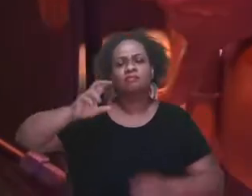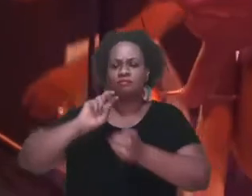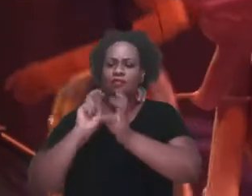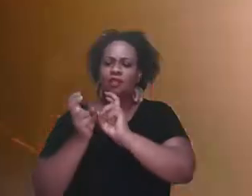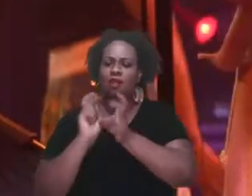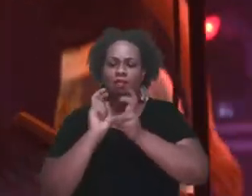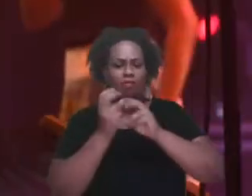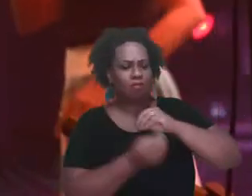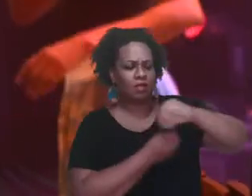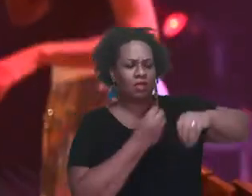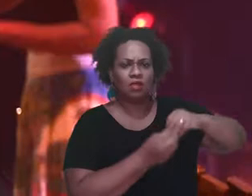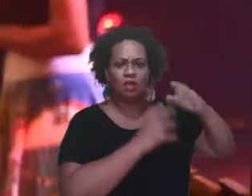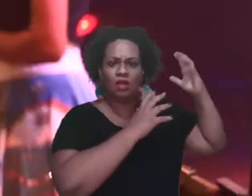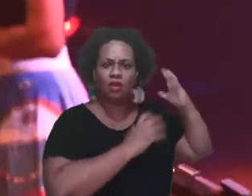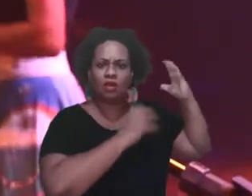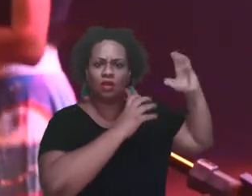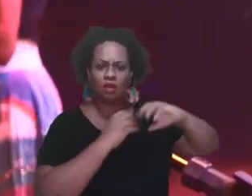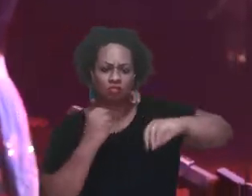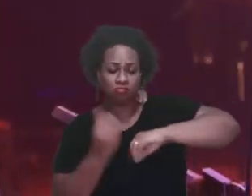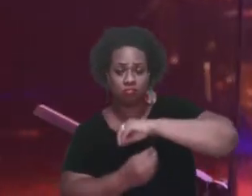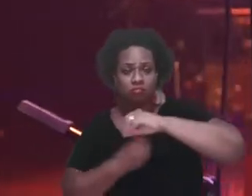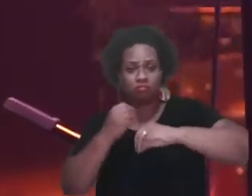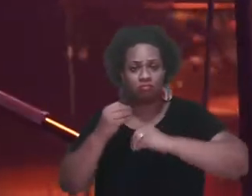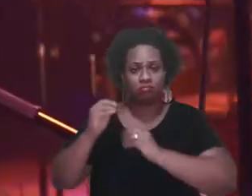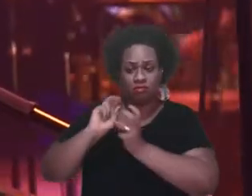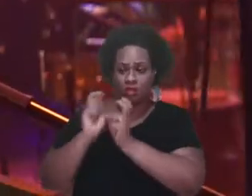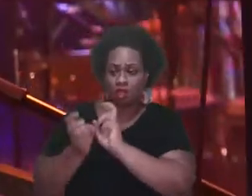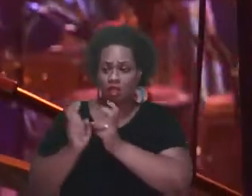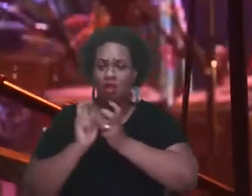da poeira povo cabelo que da